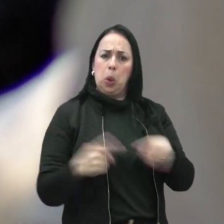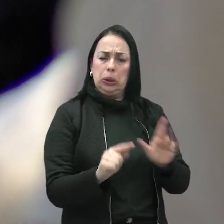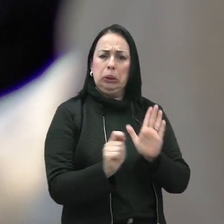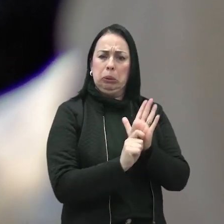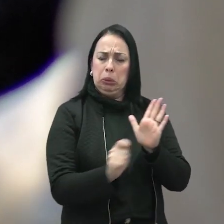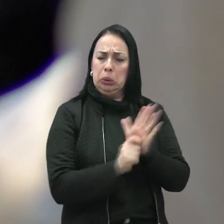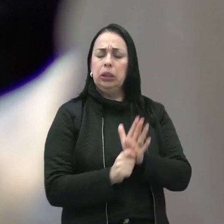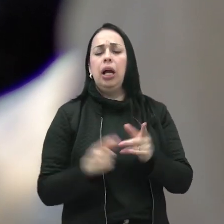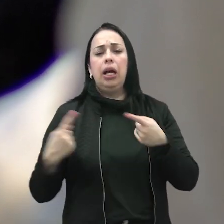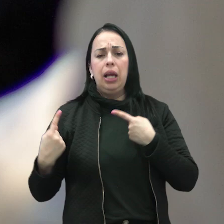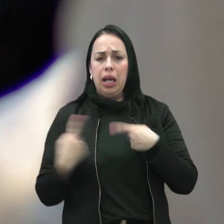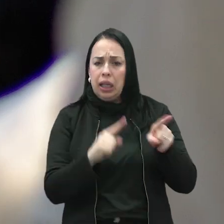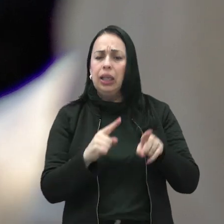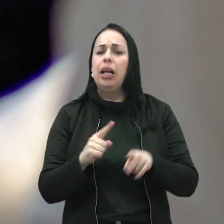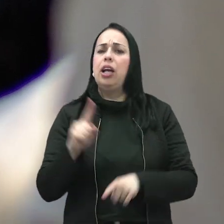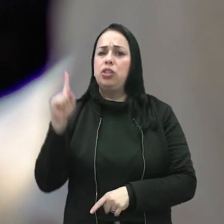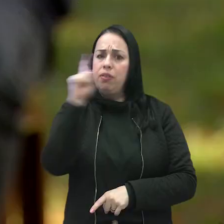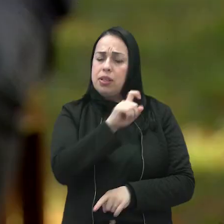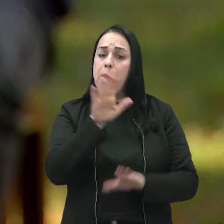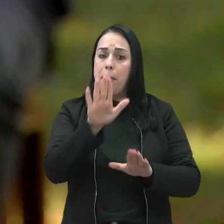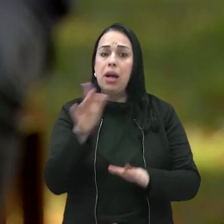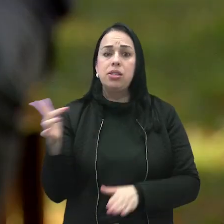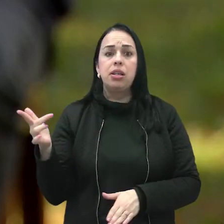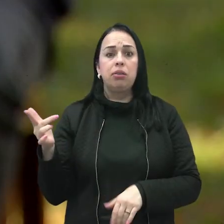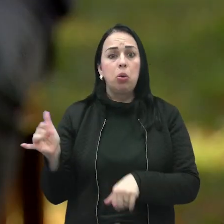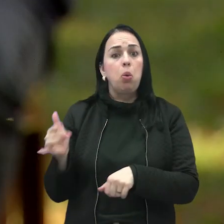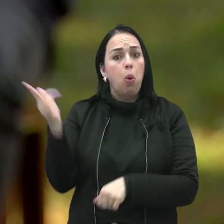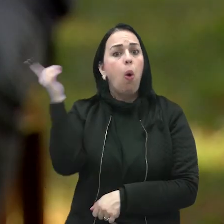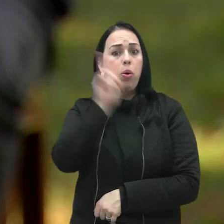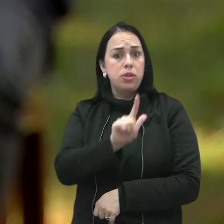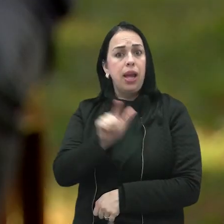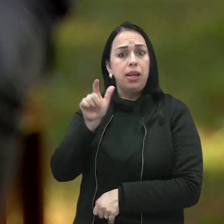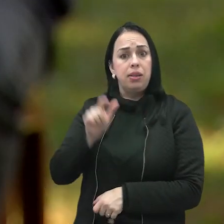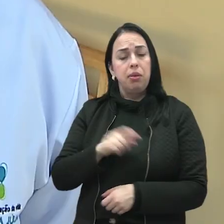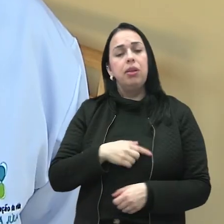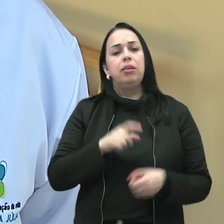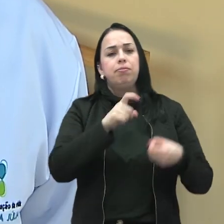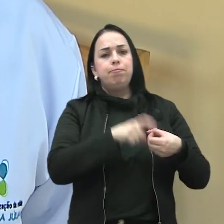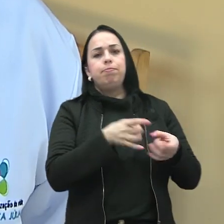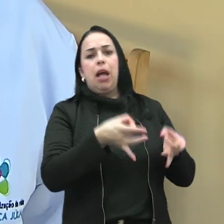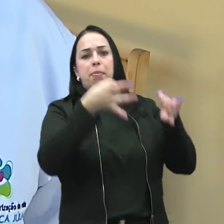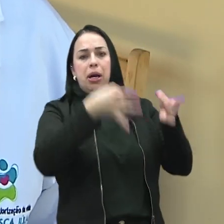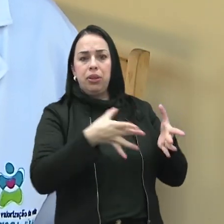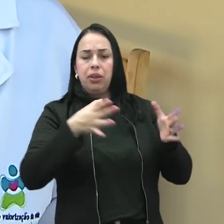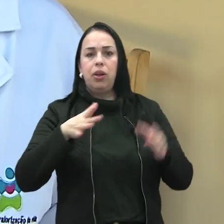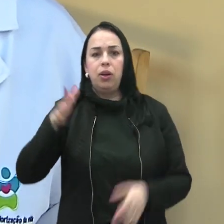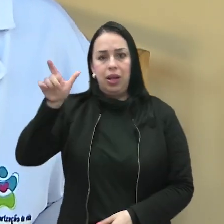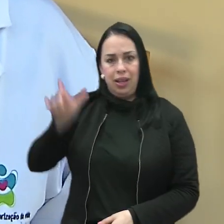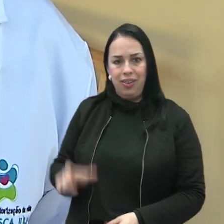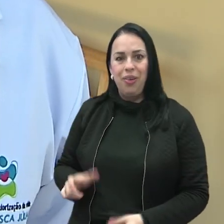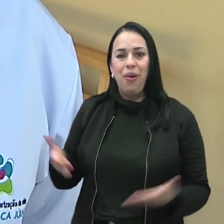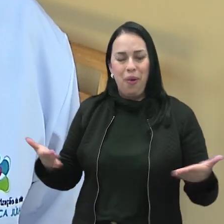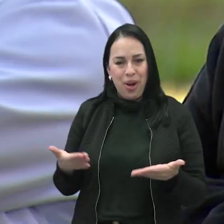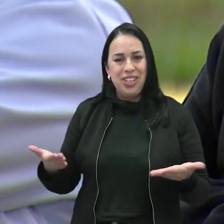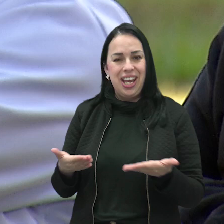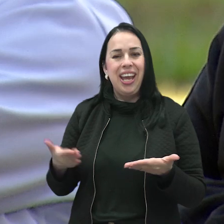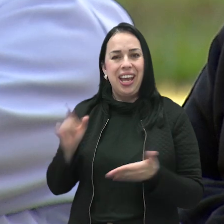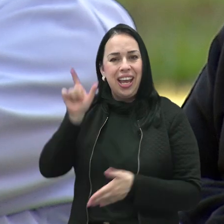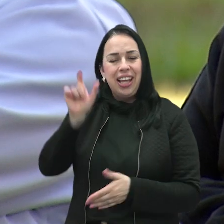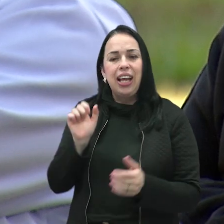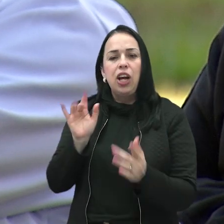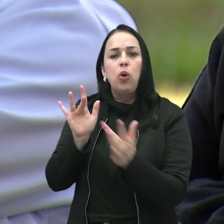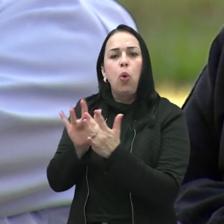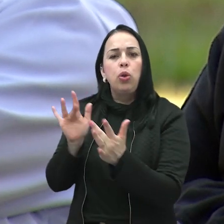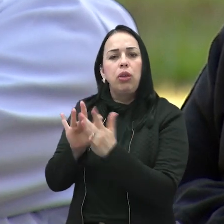seja a luta contra a dependência química, é possível encontrar uma saída. E o Alexandre é prova disso. Hoje,